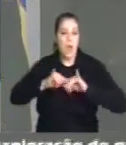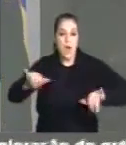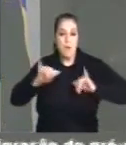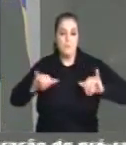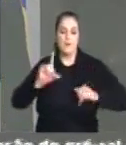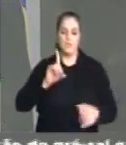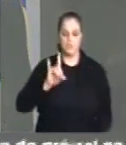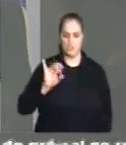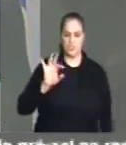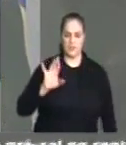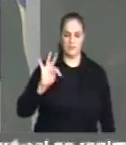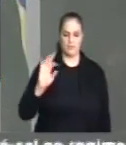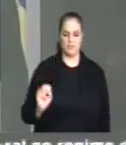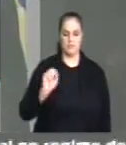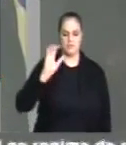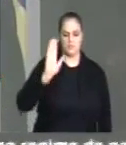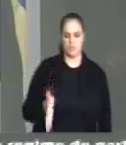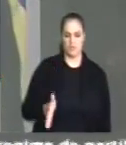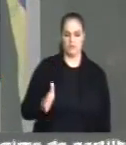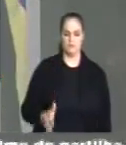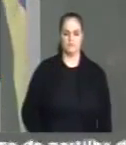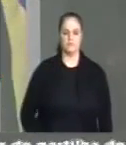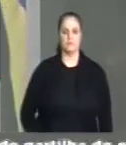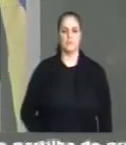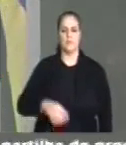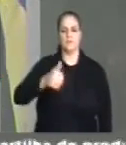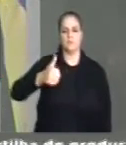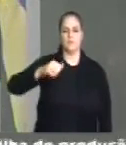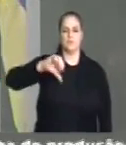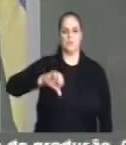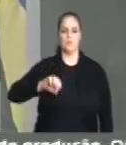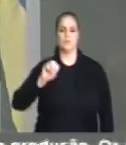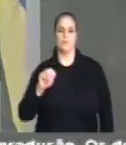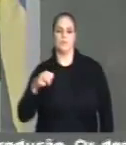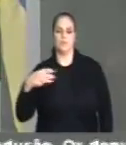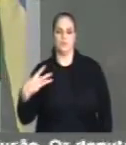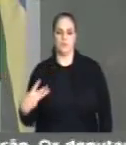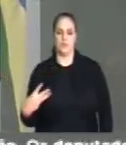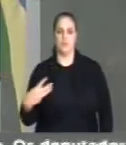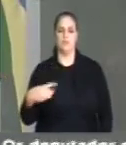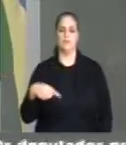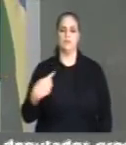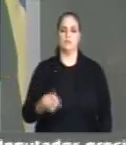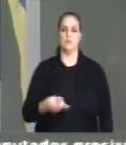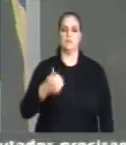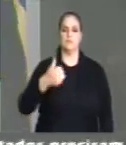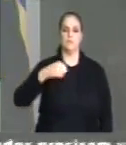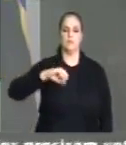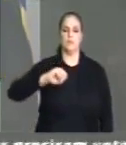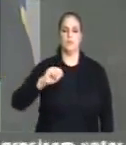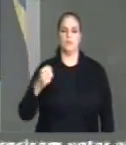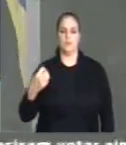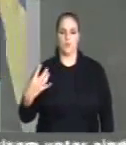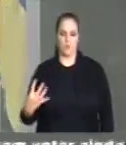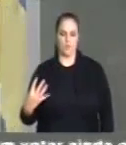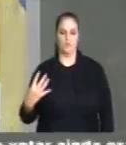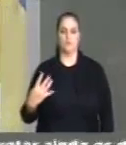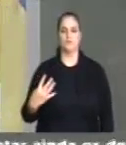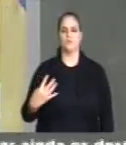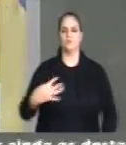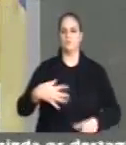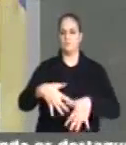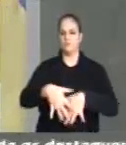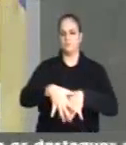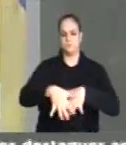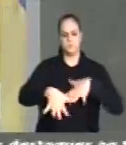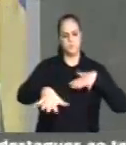que tornaram as ruas do Brasil de 1983 e 1984 repletas de